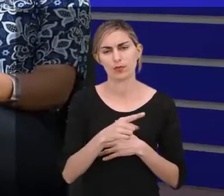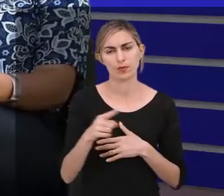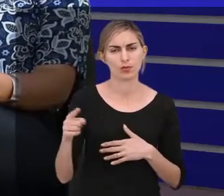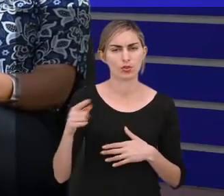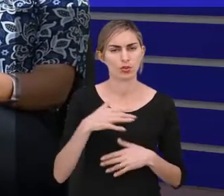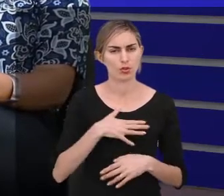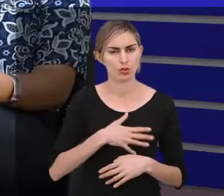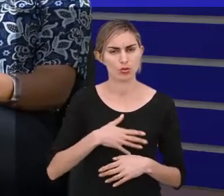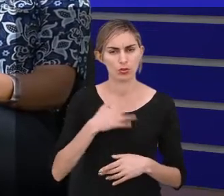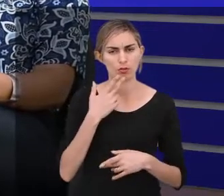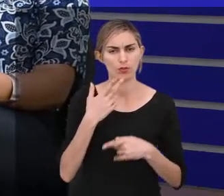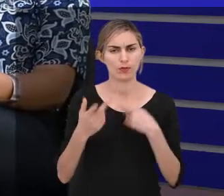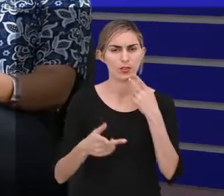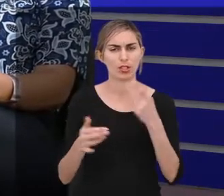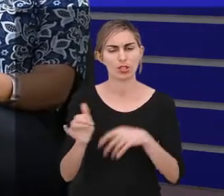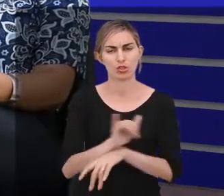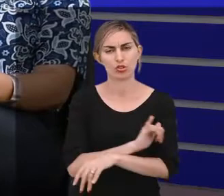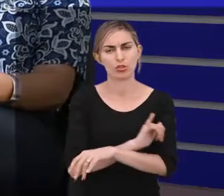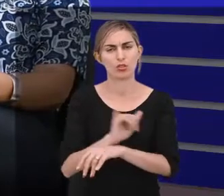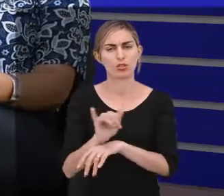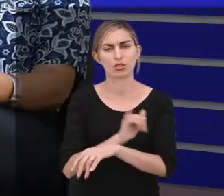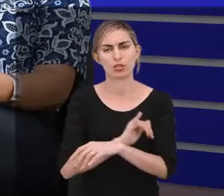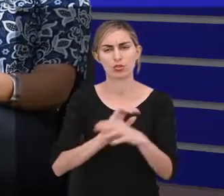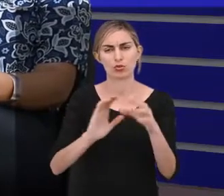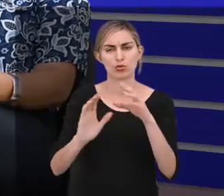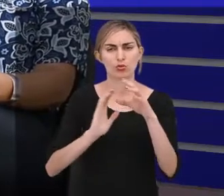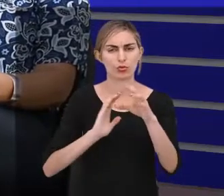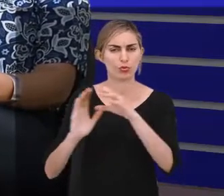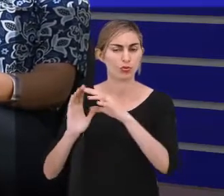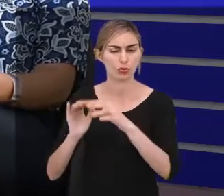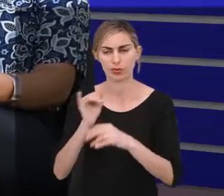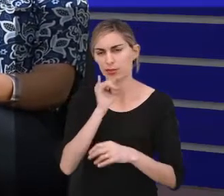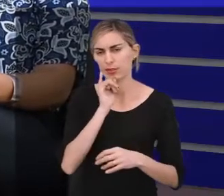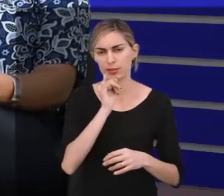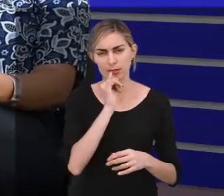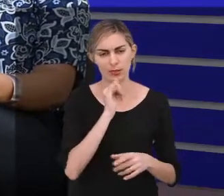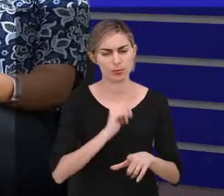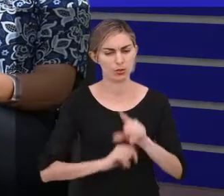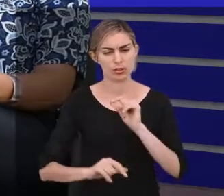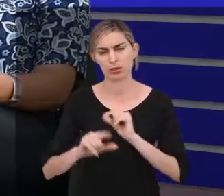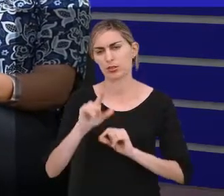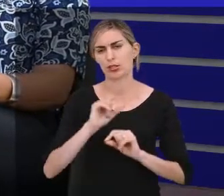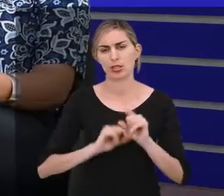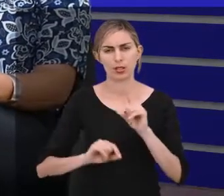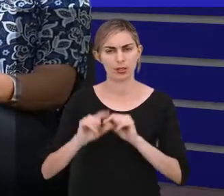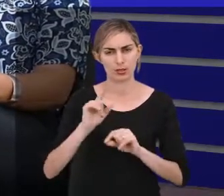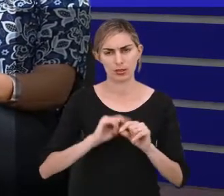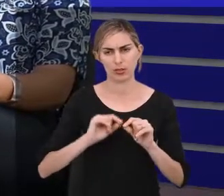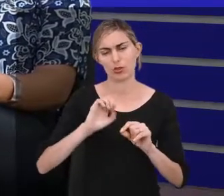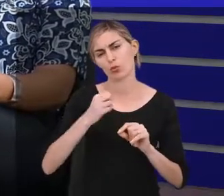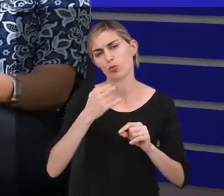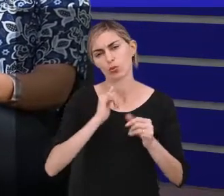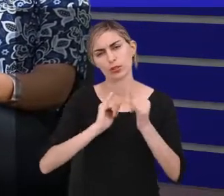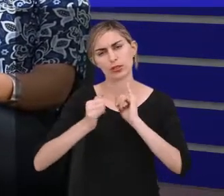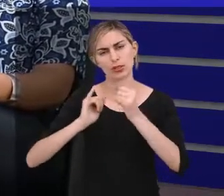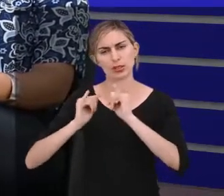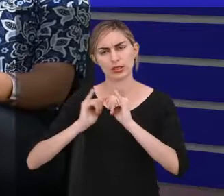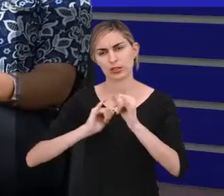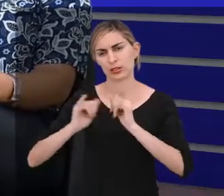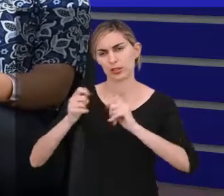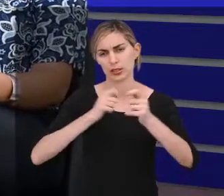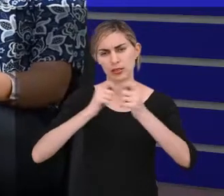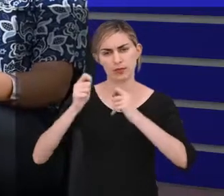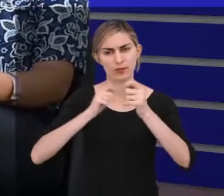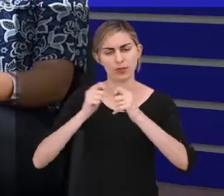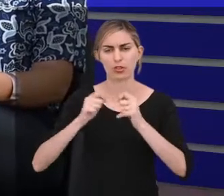falasse um pouco sobre estratégias de comunicação, por exemplo, para uma seleção, ou uma entrevista com o cliente, uma seleção.